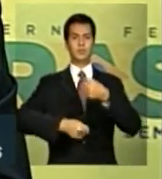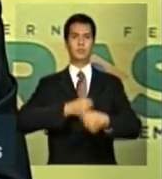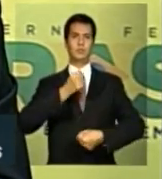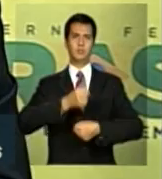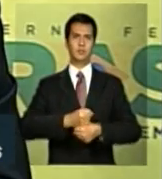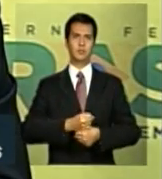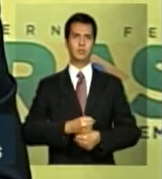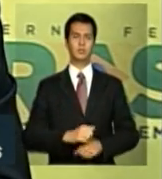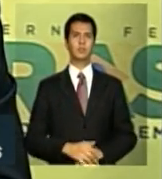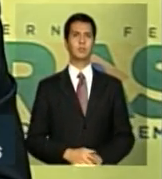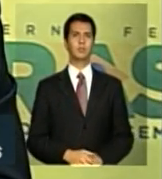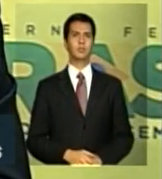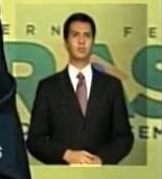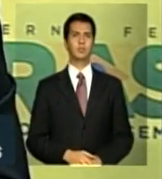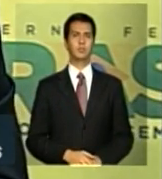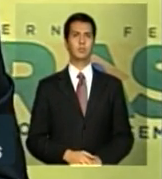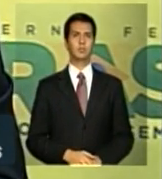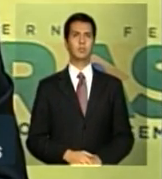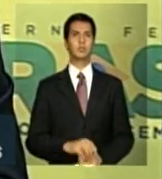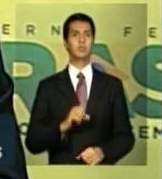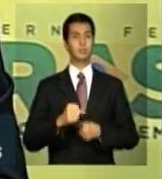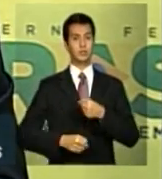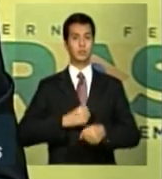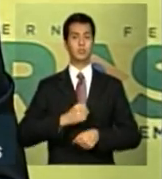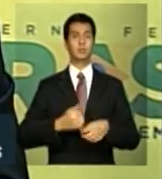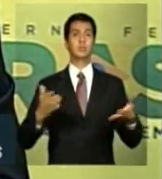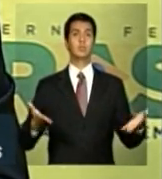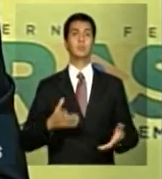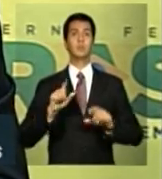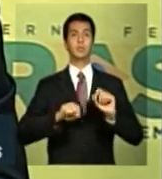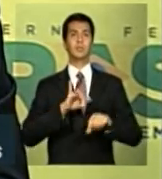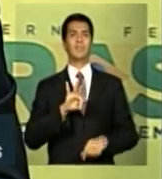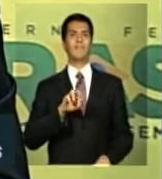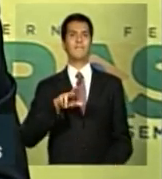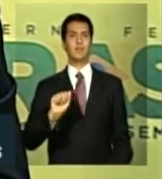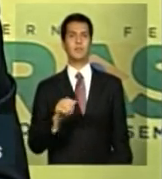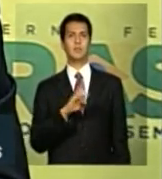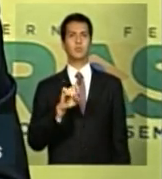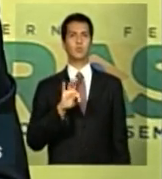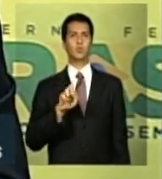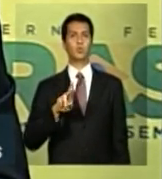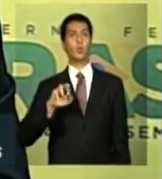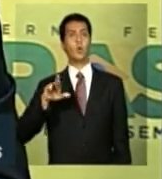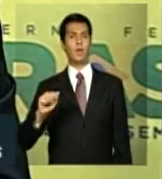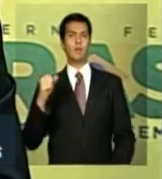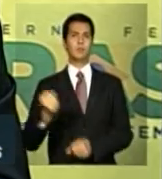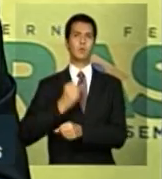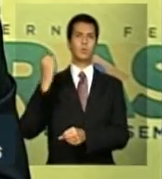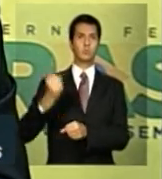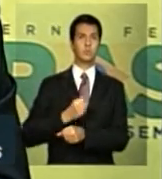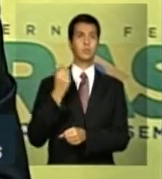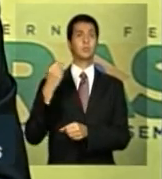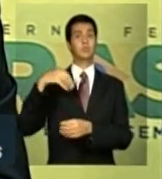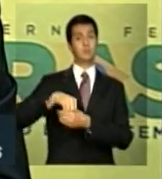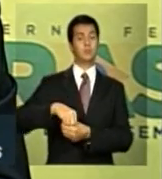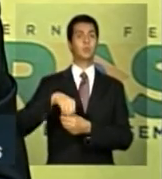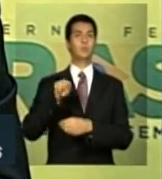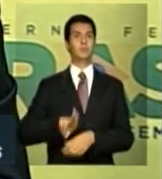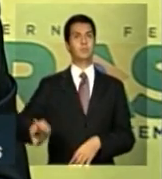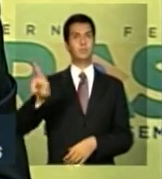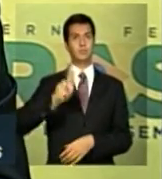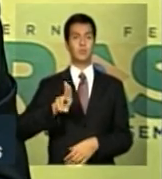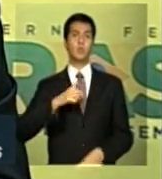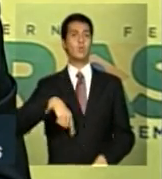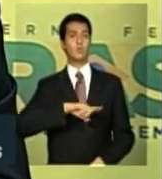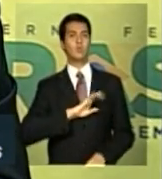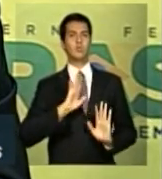porque também tem uma discussão sobre infraestrutura, é uma discussão em abstrato, infraestrutura das universidades. Nós investimos no REUNE,